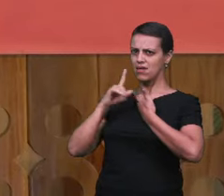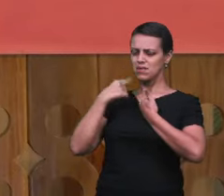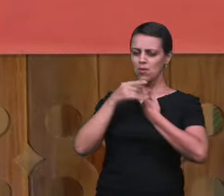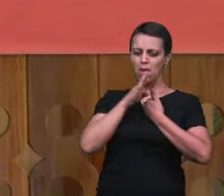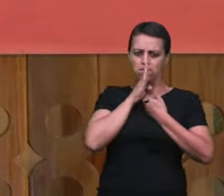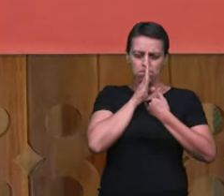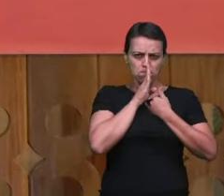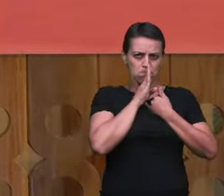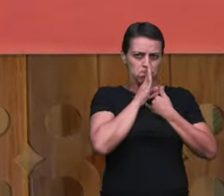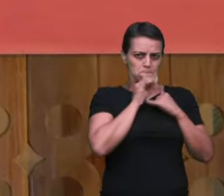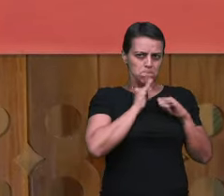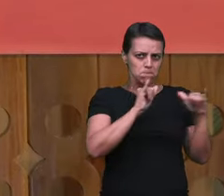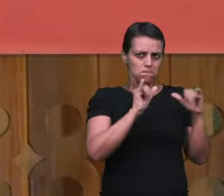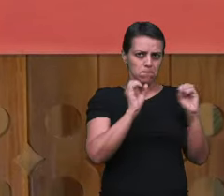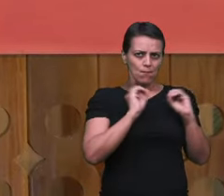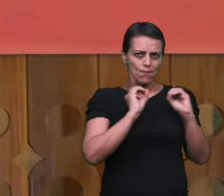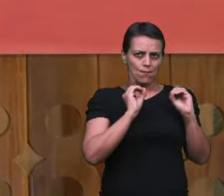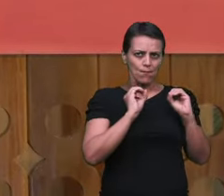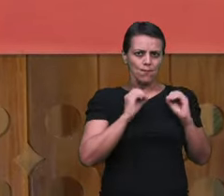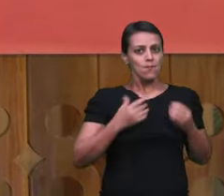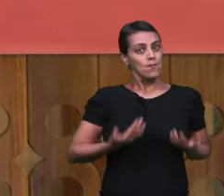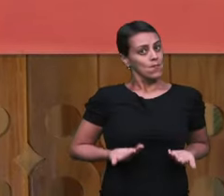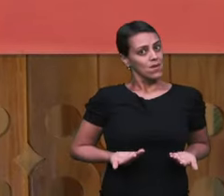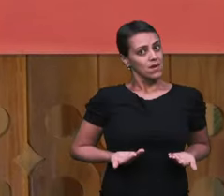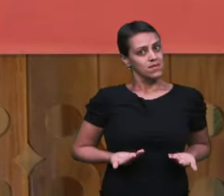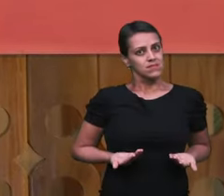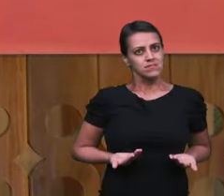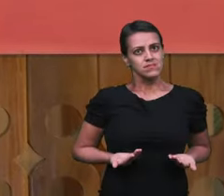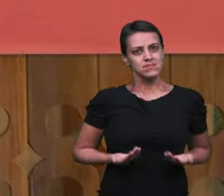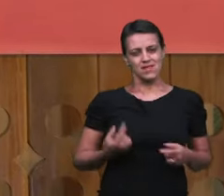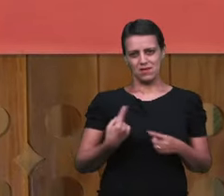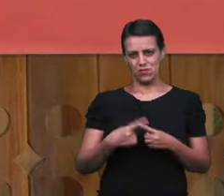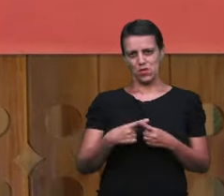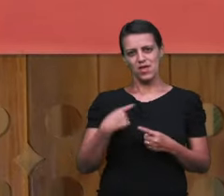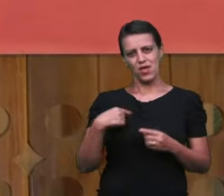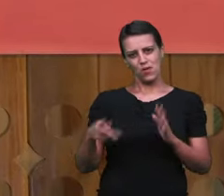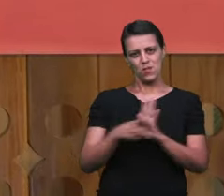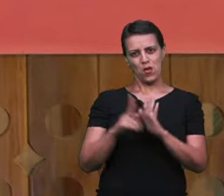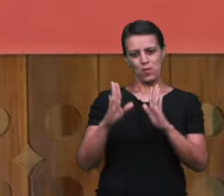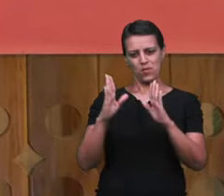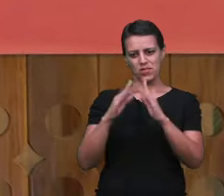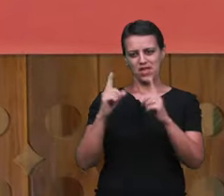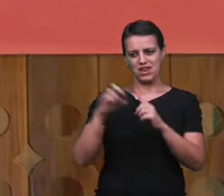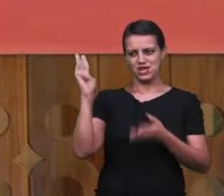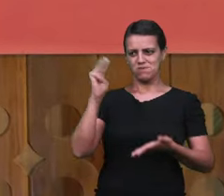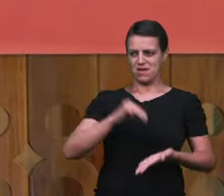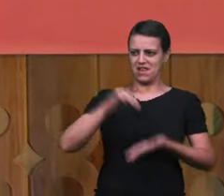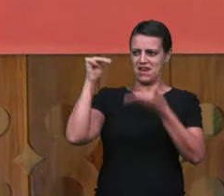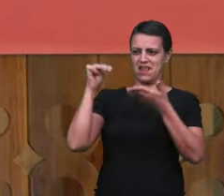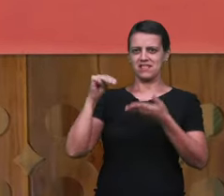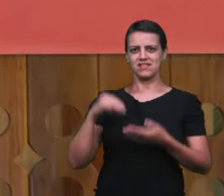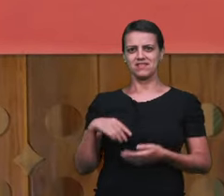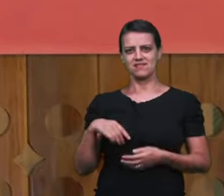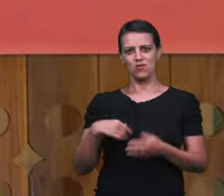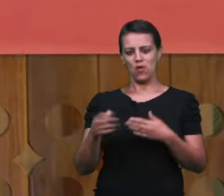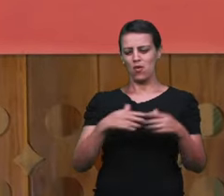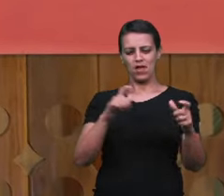quê? Então quer dizer, é do Japão, Maranata. Então, Japão. Meus